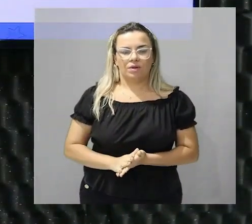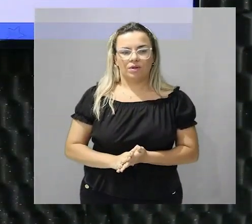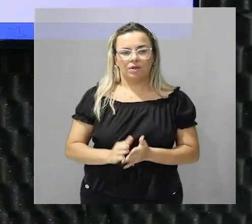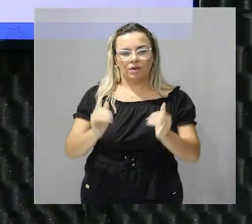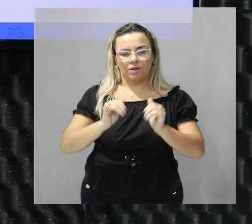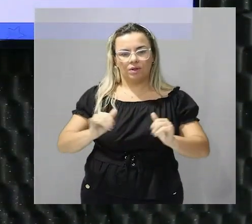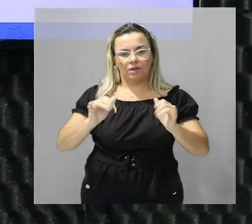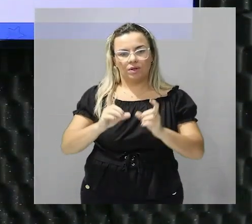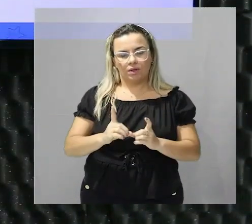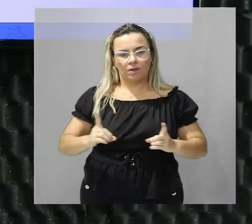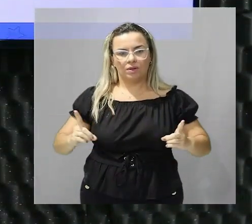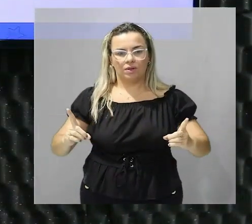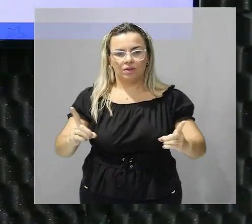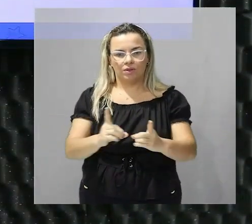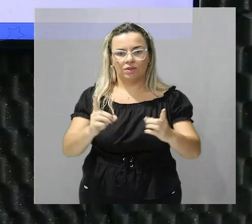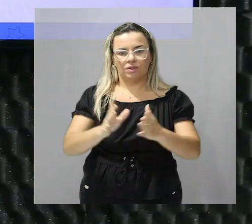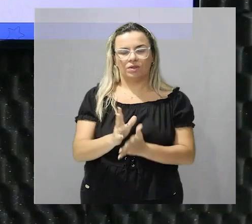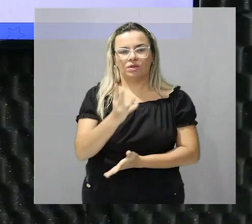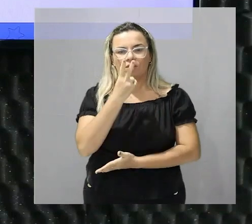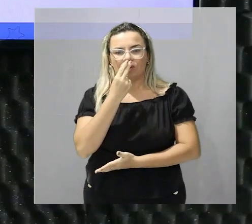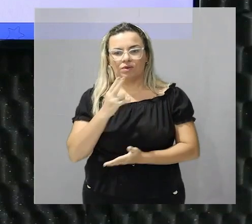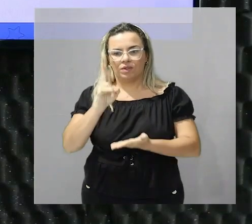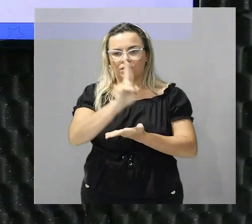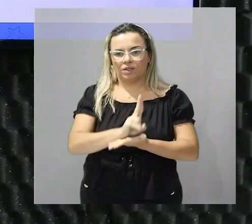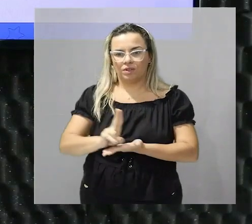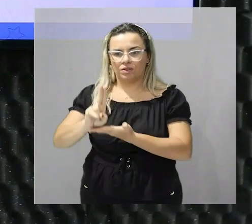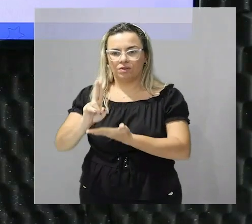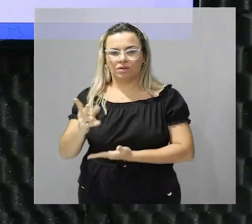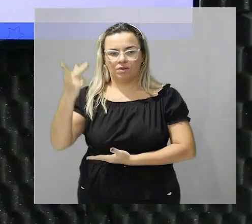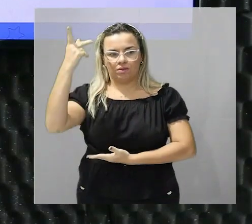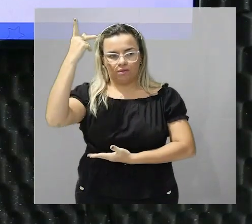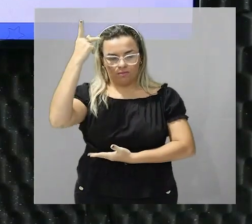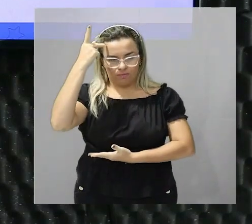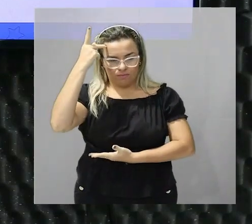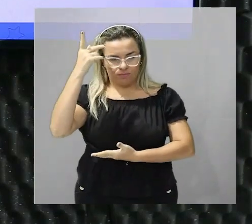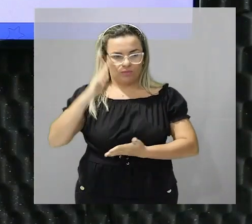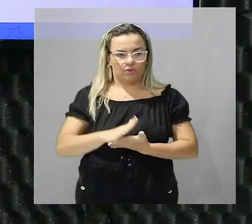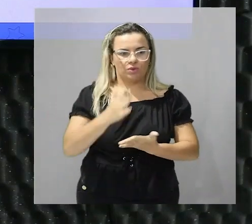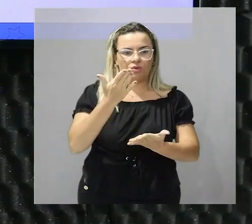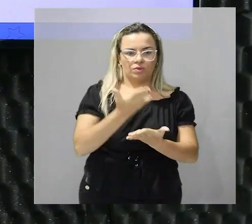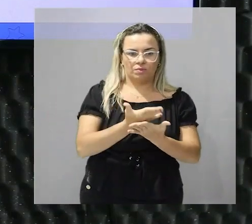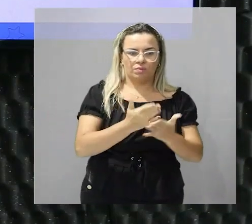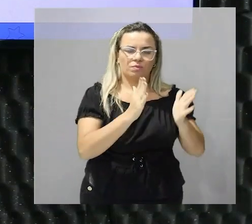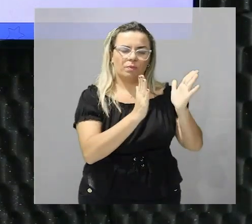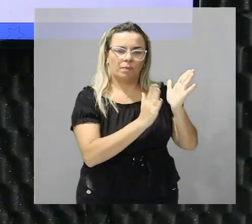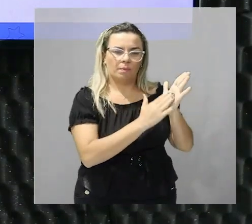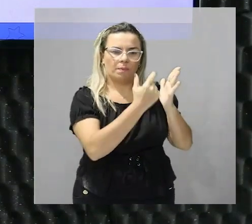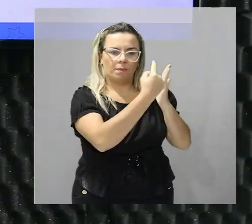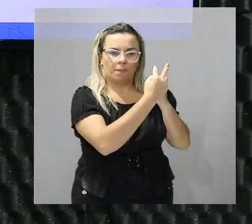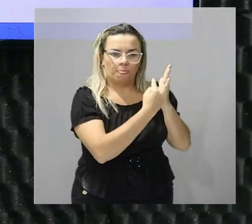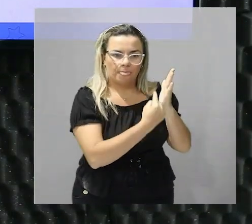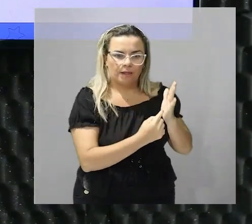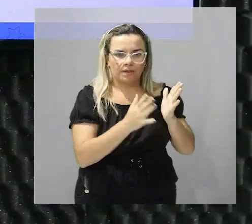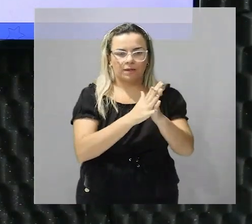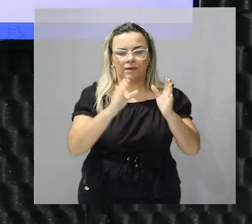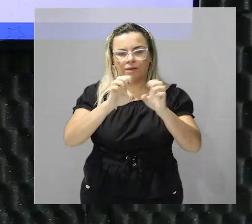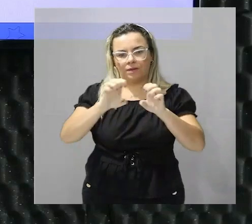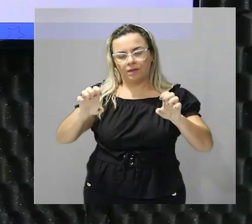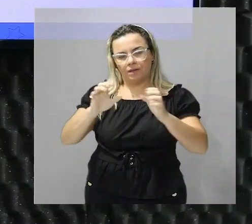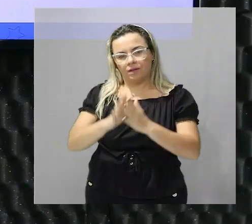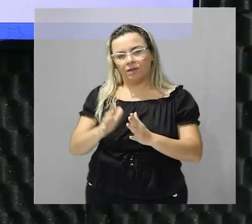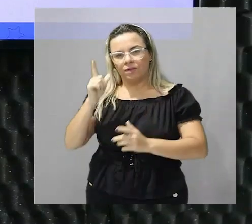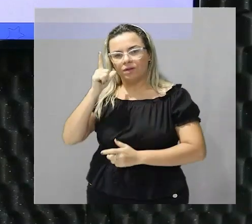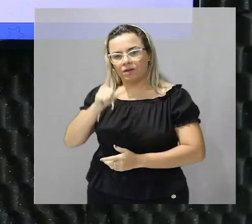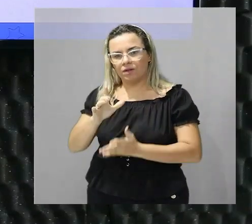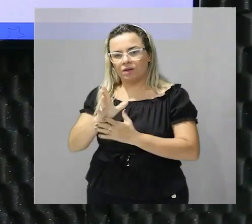foi publicada pelo Departamento de Nutrição da Universidade de São Paulo. O estudo propõe uma equação capaz